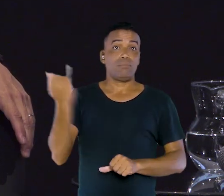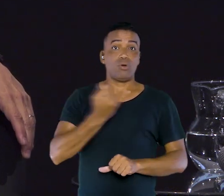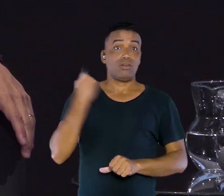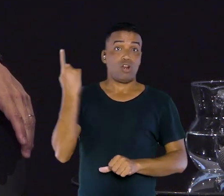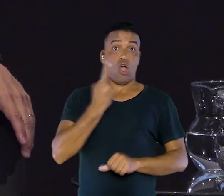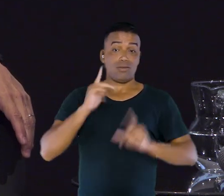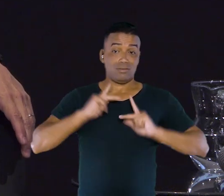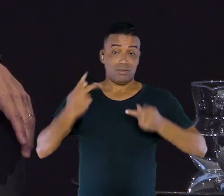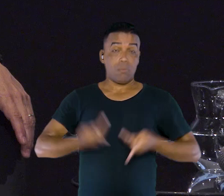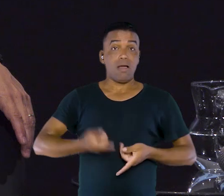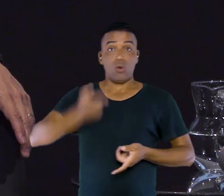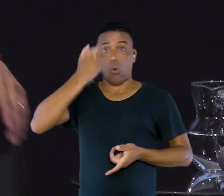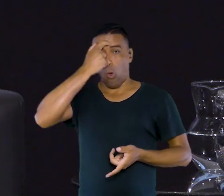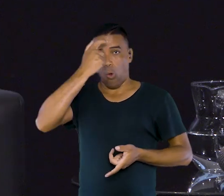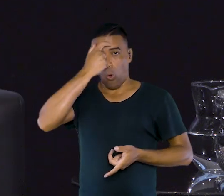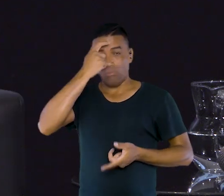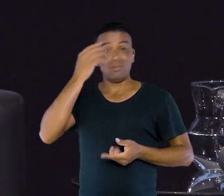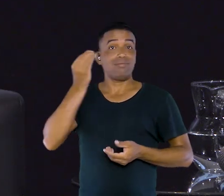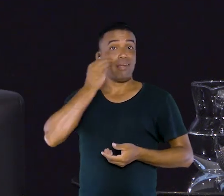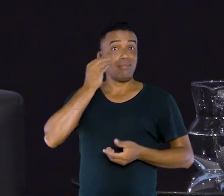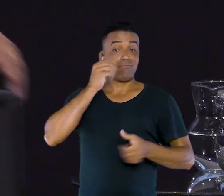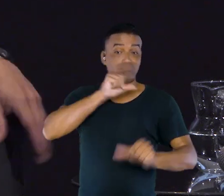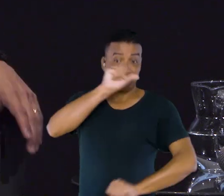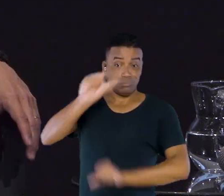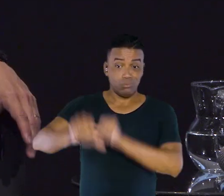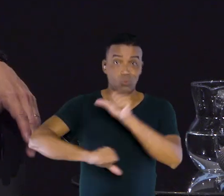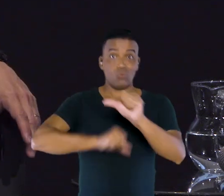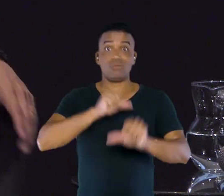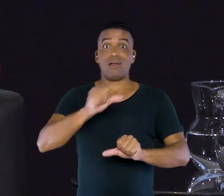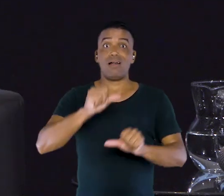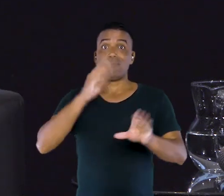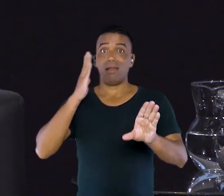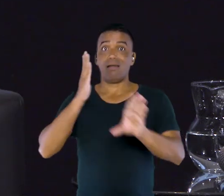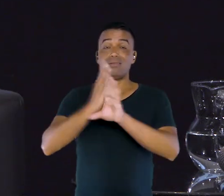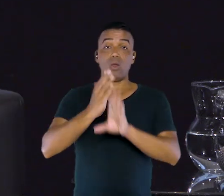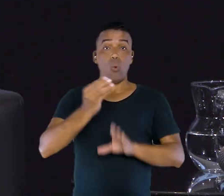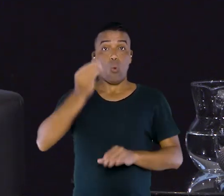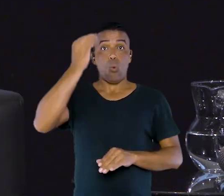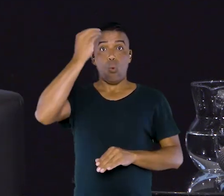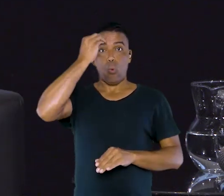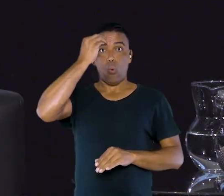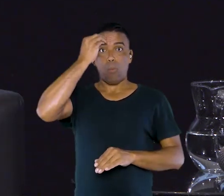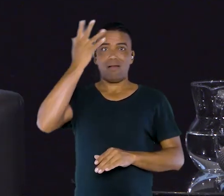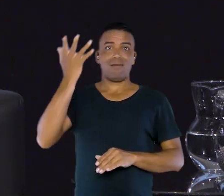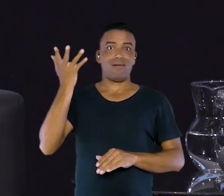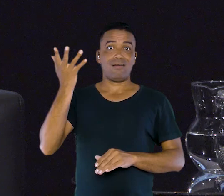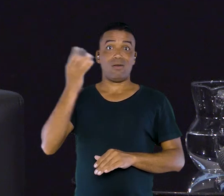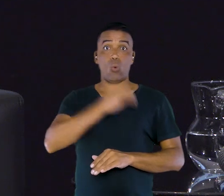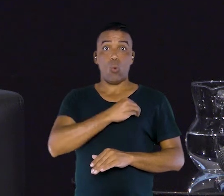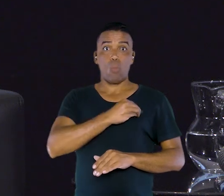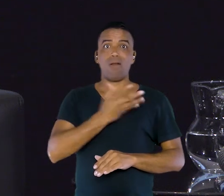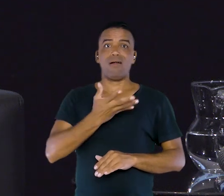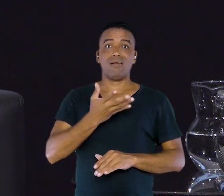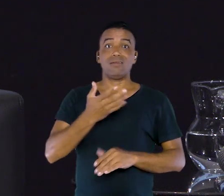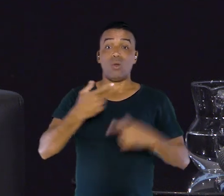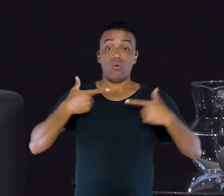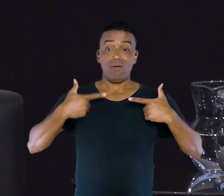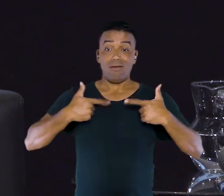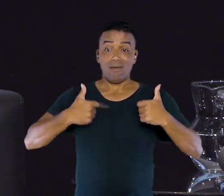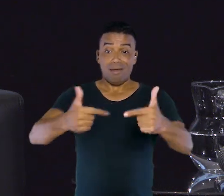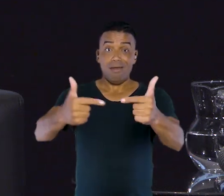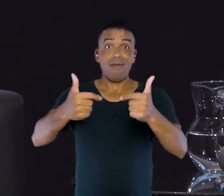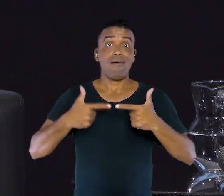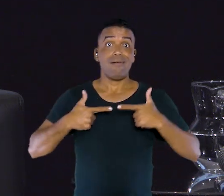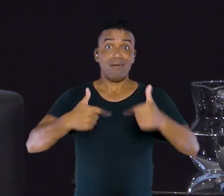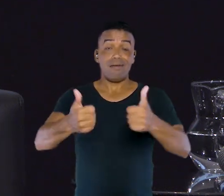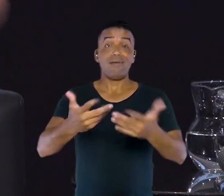importante a gente ter consciência disso e tentar fazer o que a gente pode, né, para achar também que a culpa não é da gente, né, que quem está fazendo essas guerras agora, o que elas